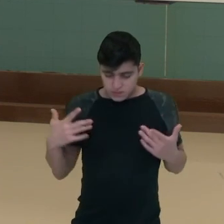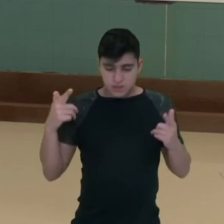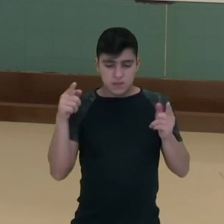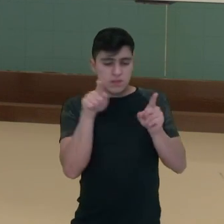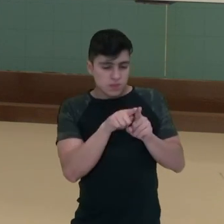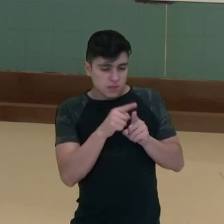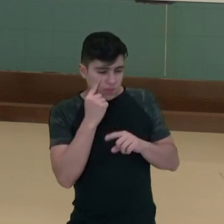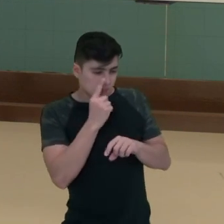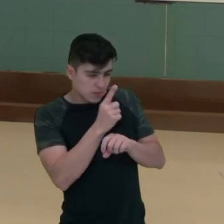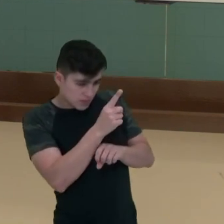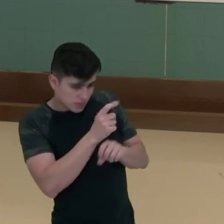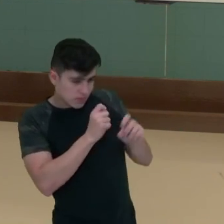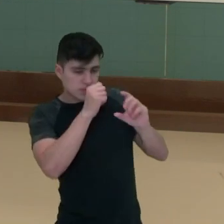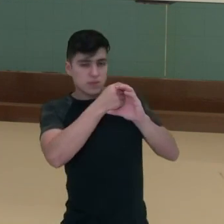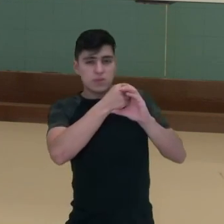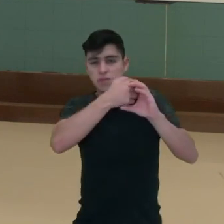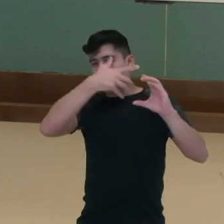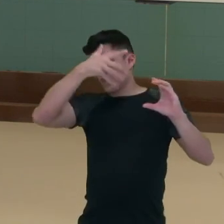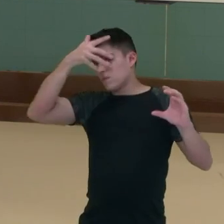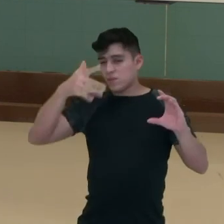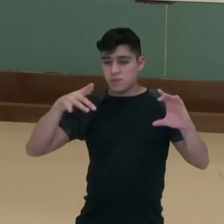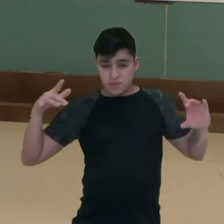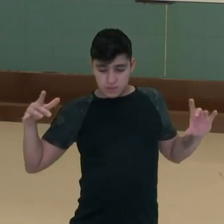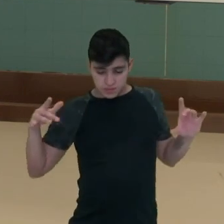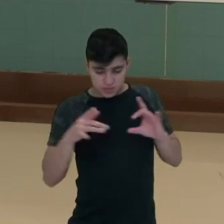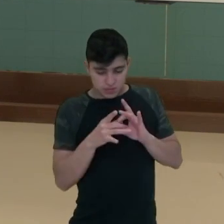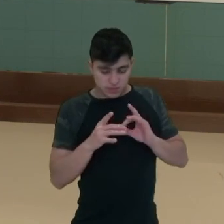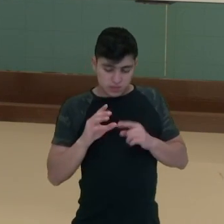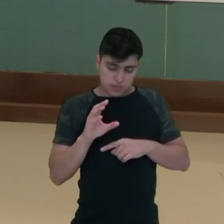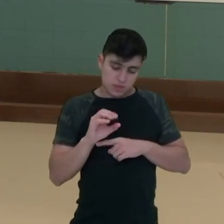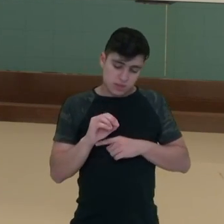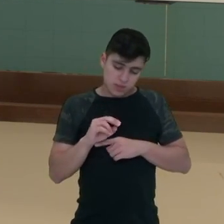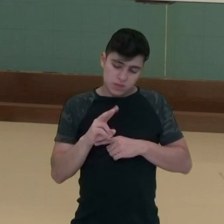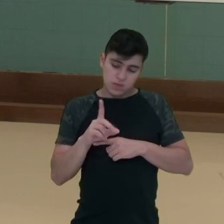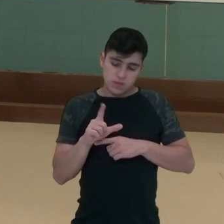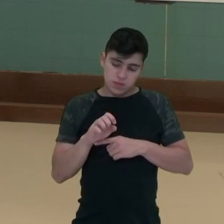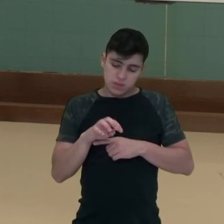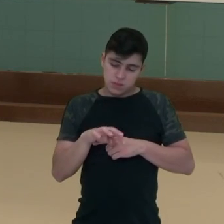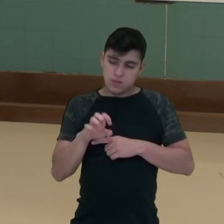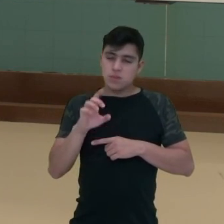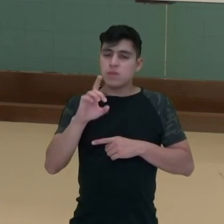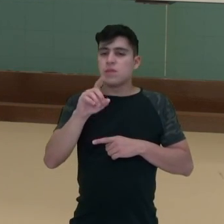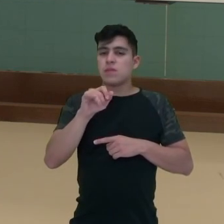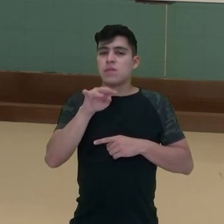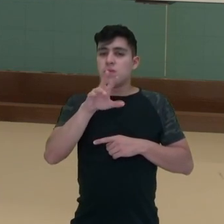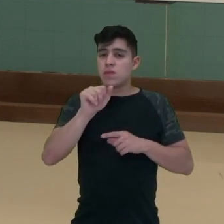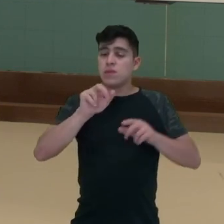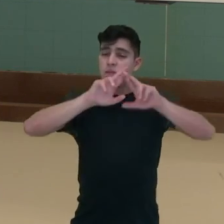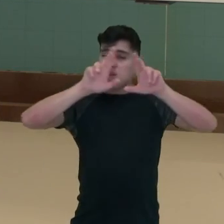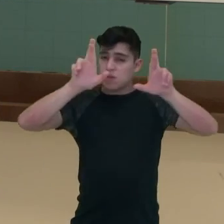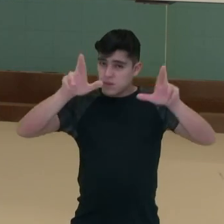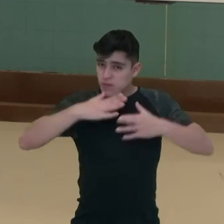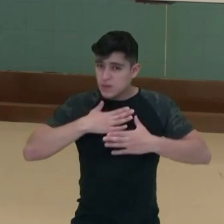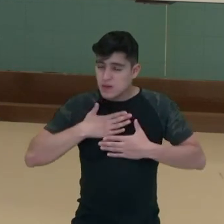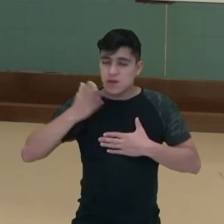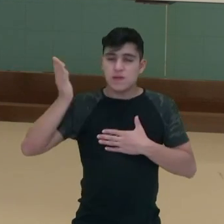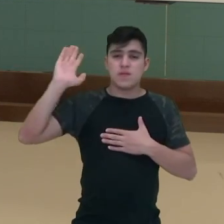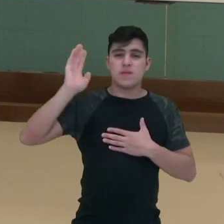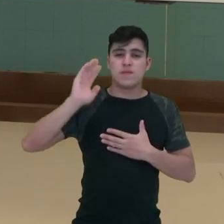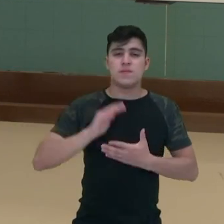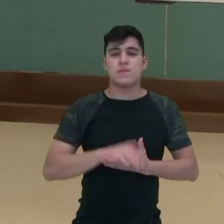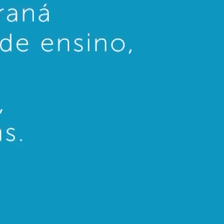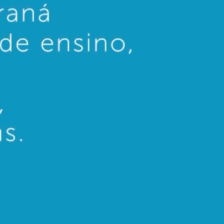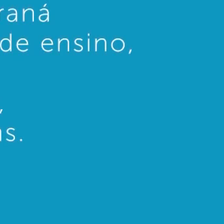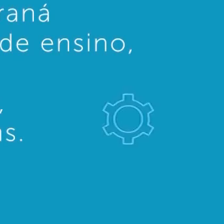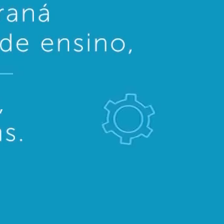identificação das características de uma ligação covalente dativa. Espero que vocês tenham gostado. Até breve!